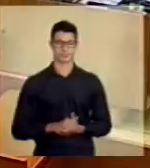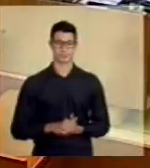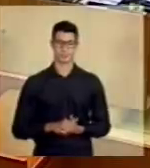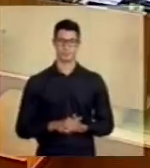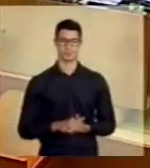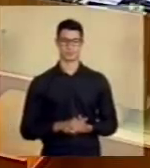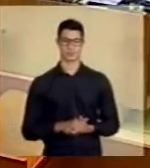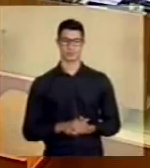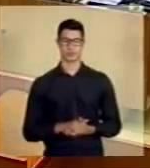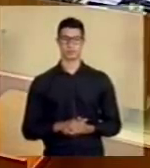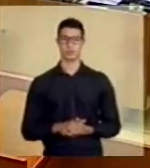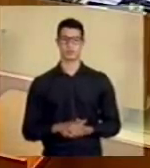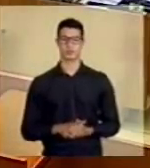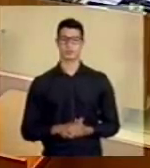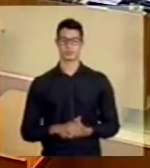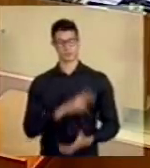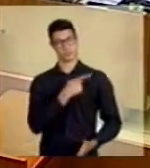Senhor presidente, eu